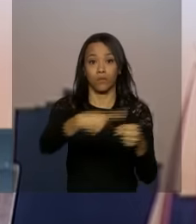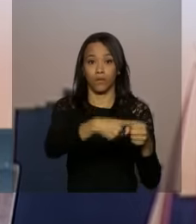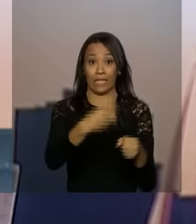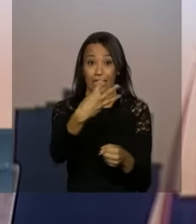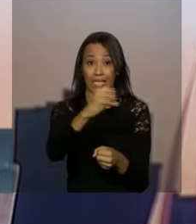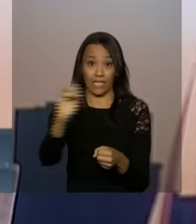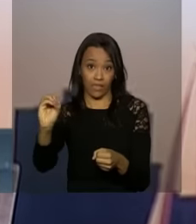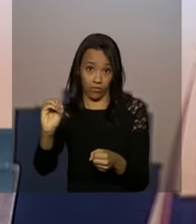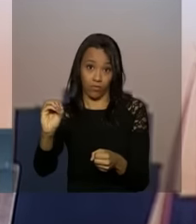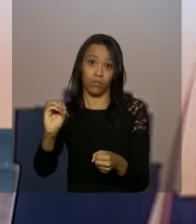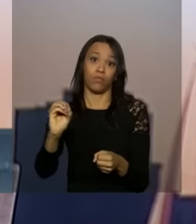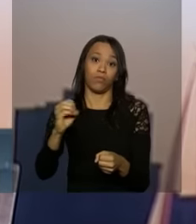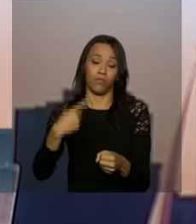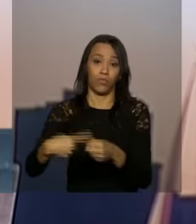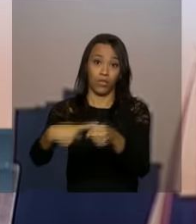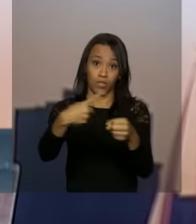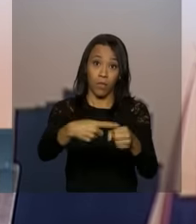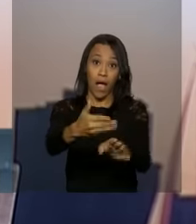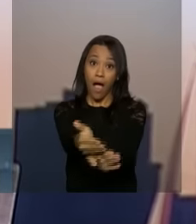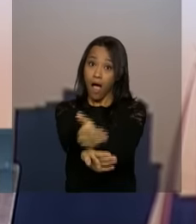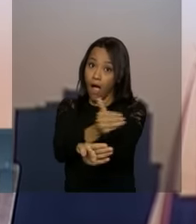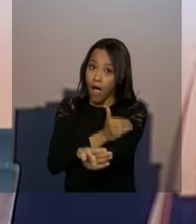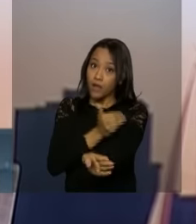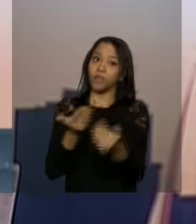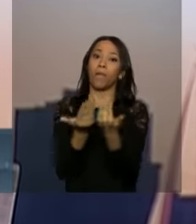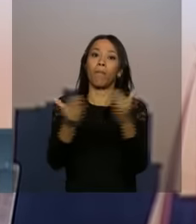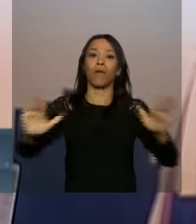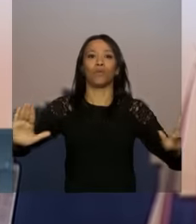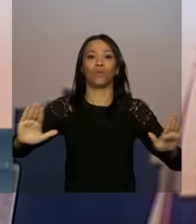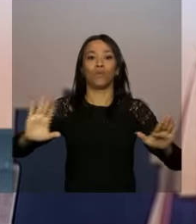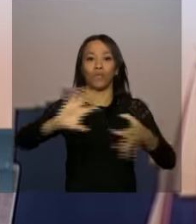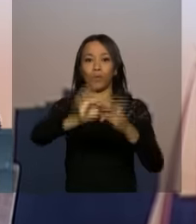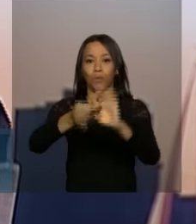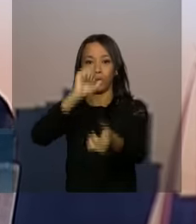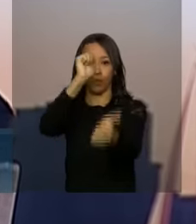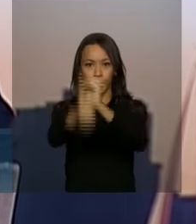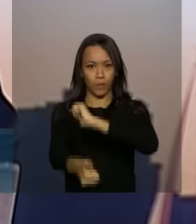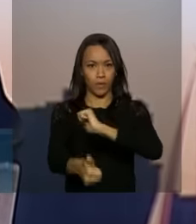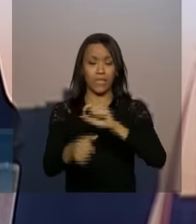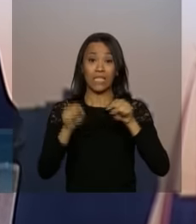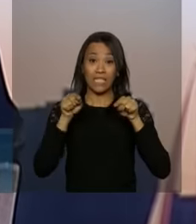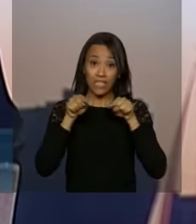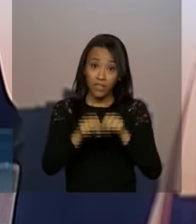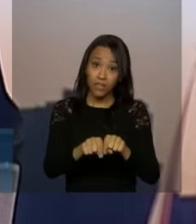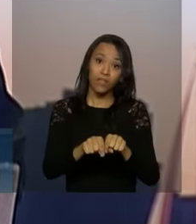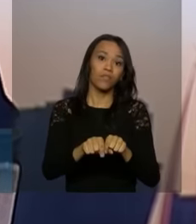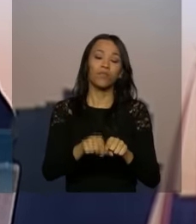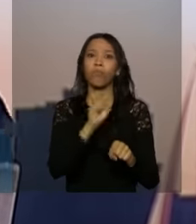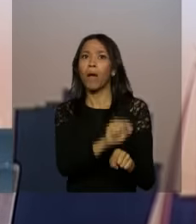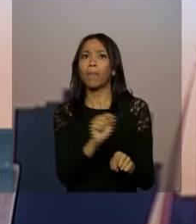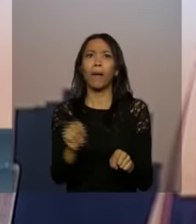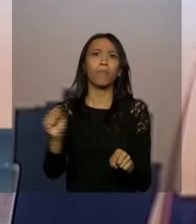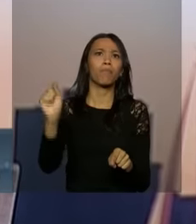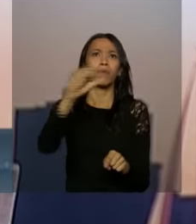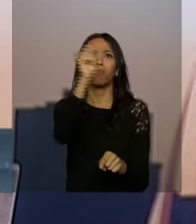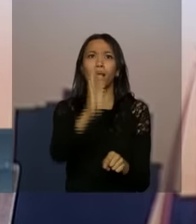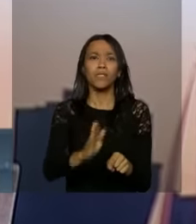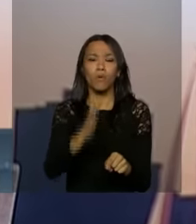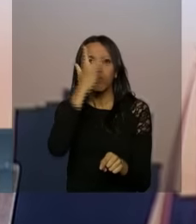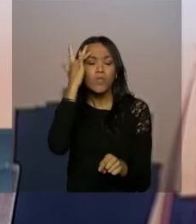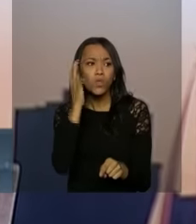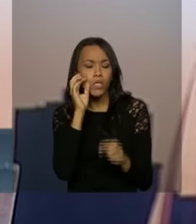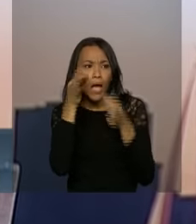100 dias anteriores à abertura dos Jogos. Isso vai mobilizar em todos os cantos do Brasil a atenção